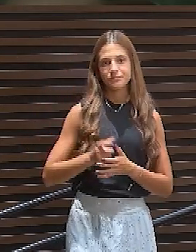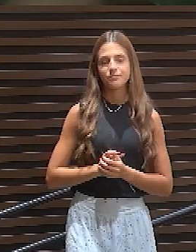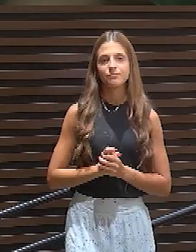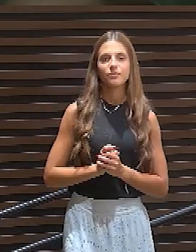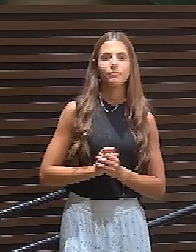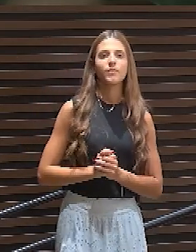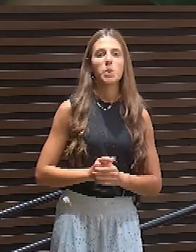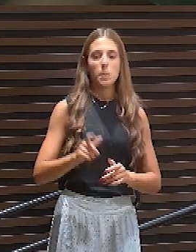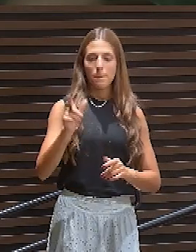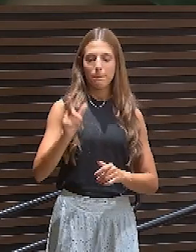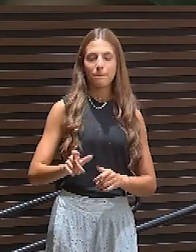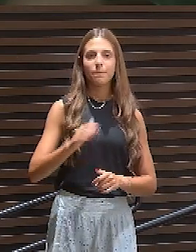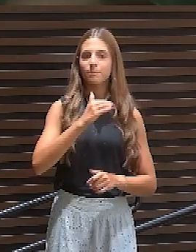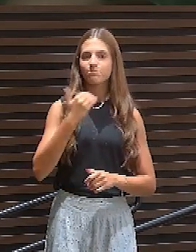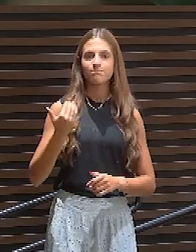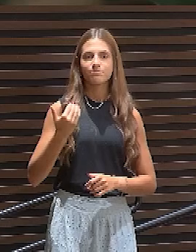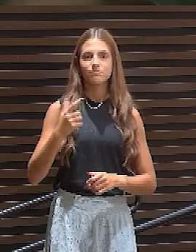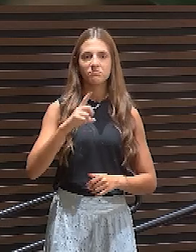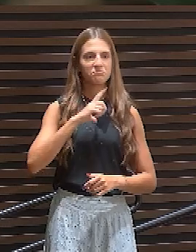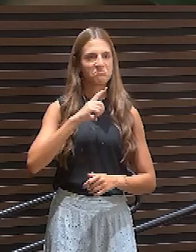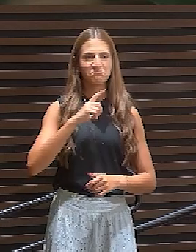Um morto não pode reagir.